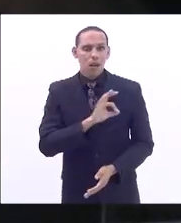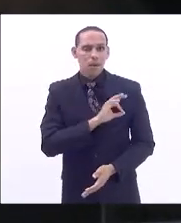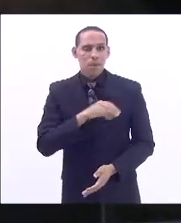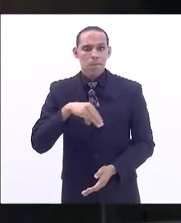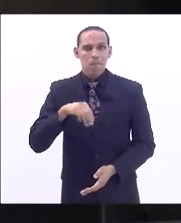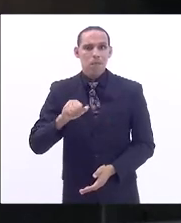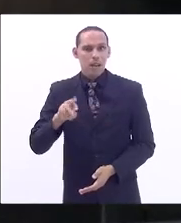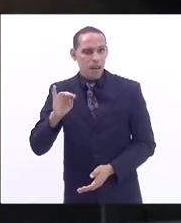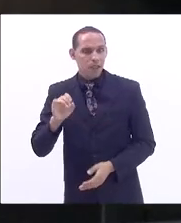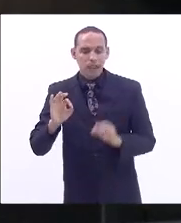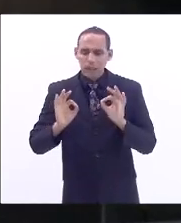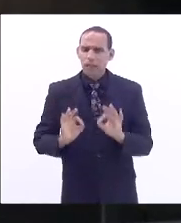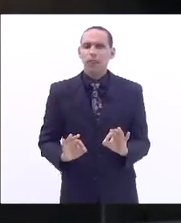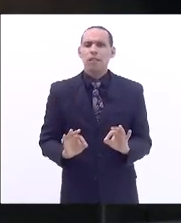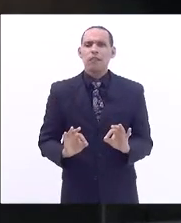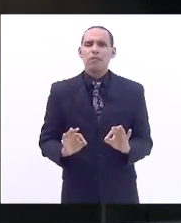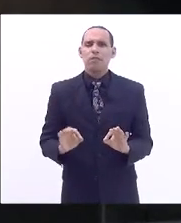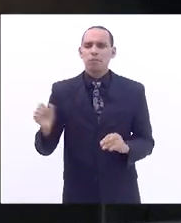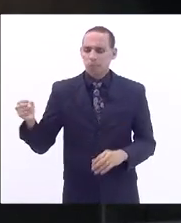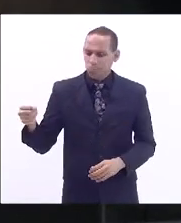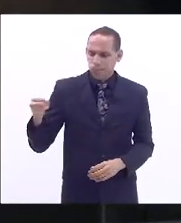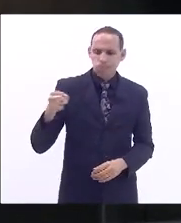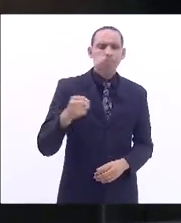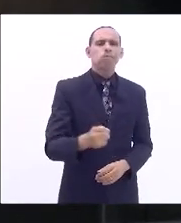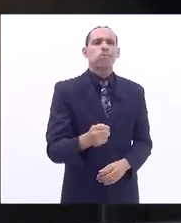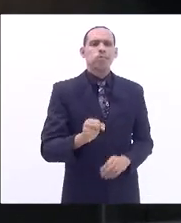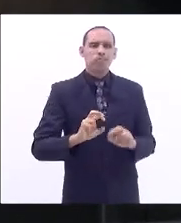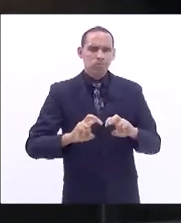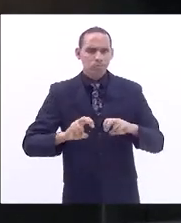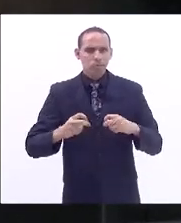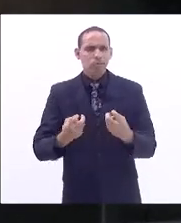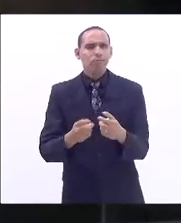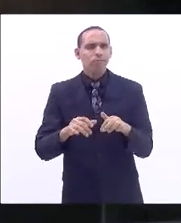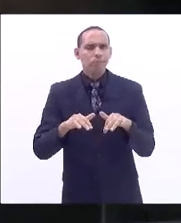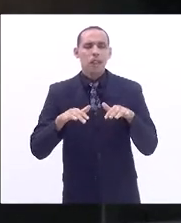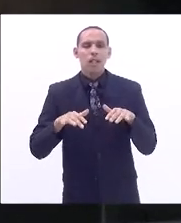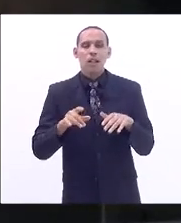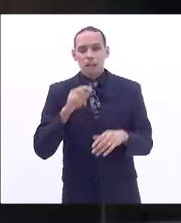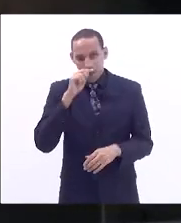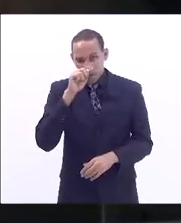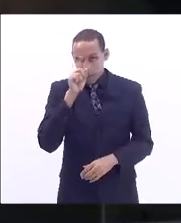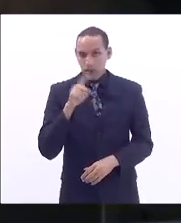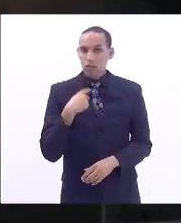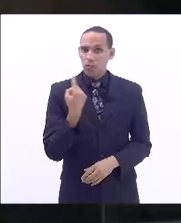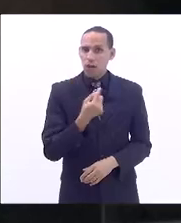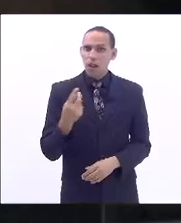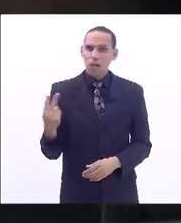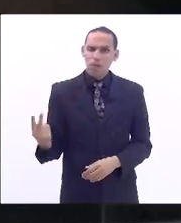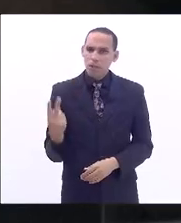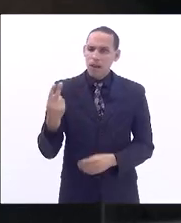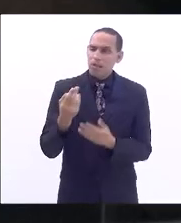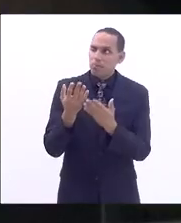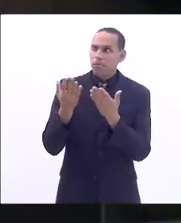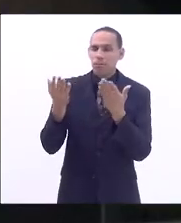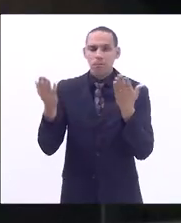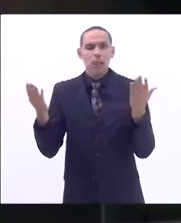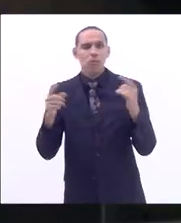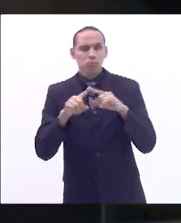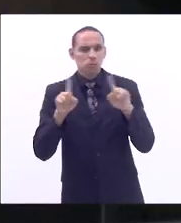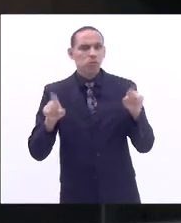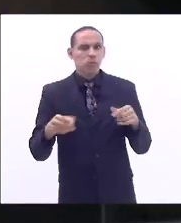Martha Rocha está correta em trazer para cá para o plenário para que a gente possa valorizar esses